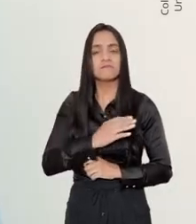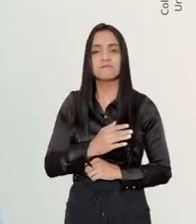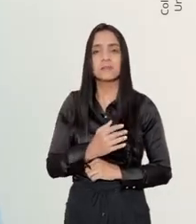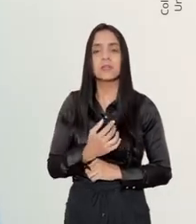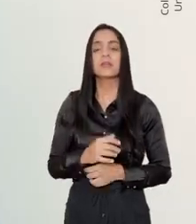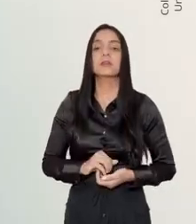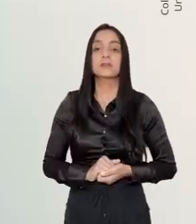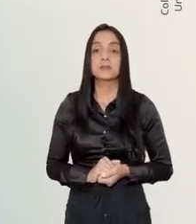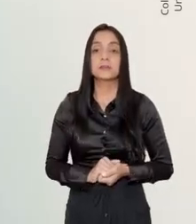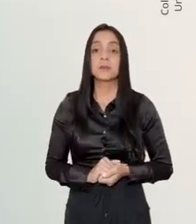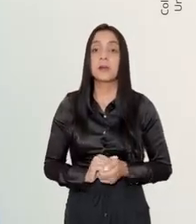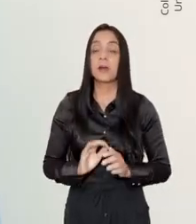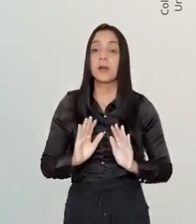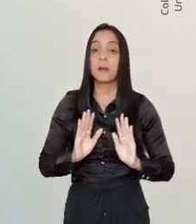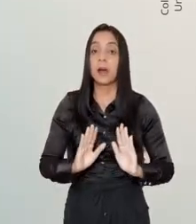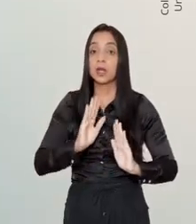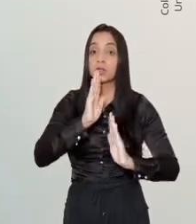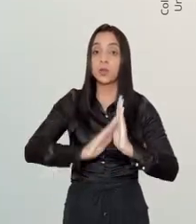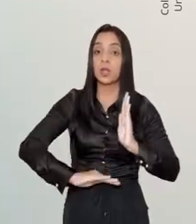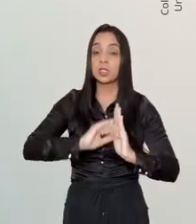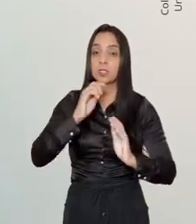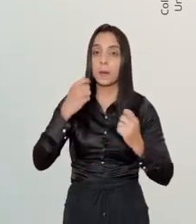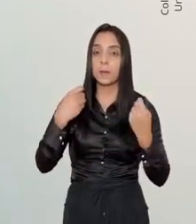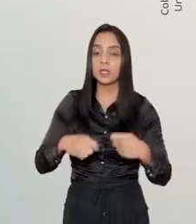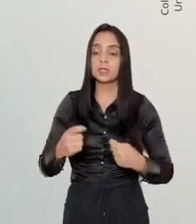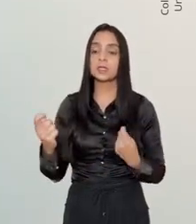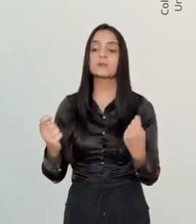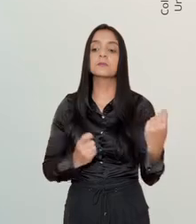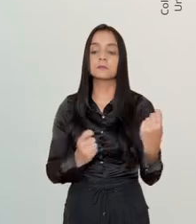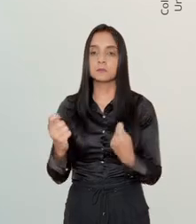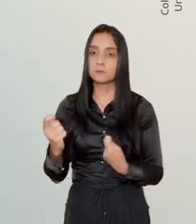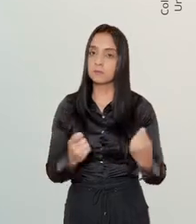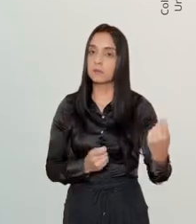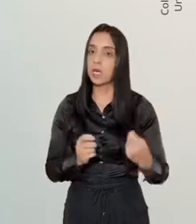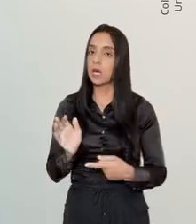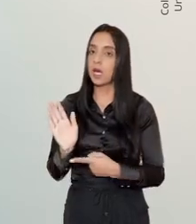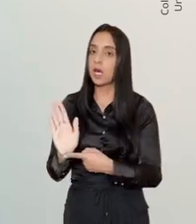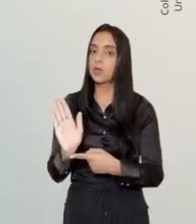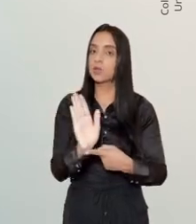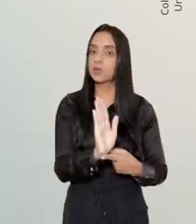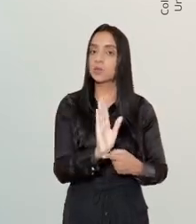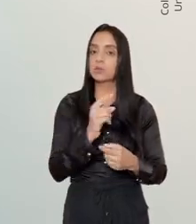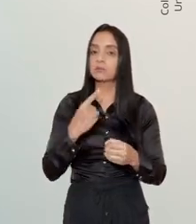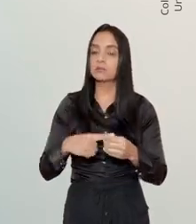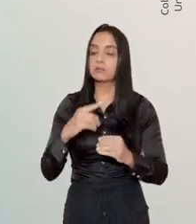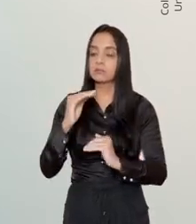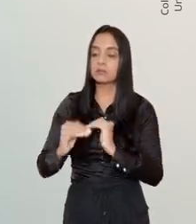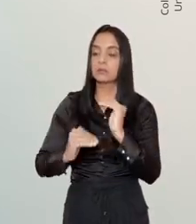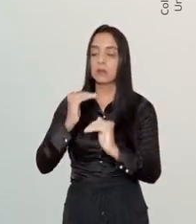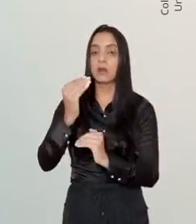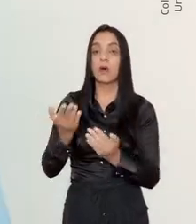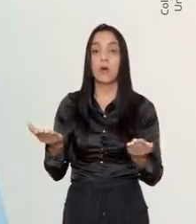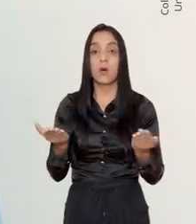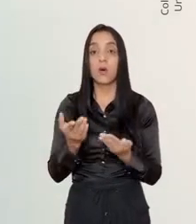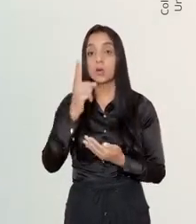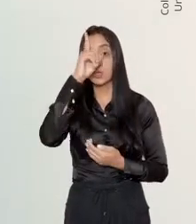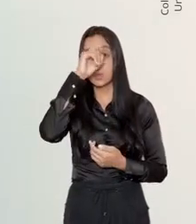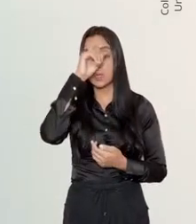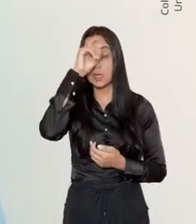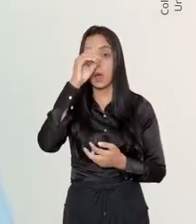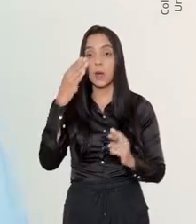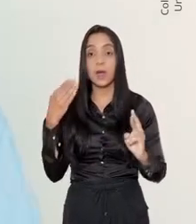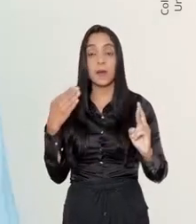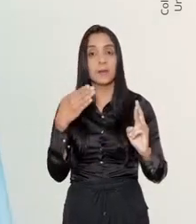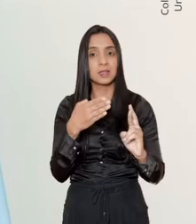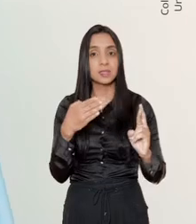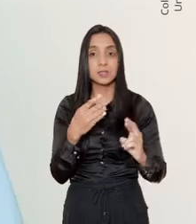Não tem por que eles agirem assim. Mas entendo que Colatina precisa de um poder público que ajude a cidade a crescer. Hoje o Hospital